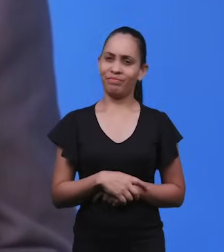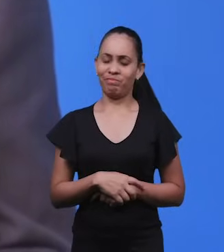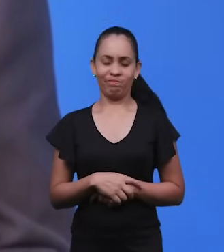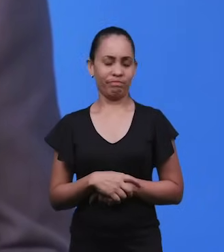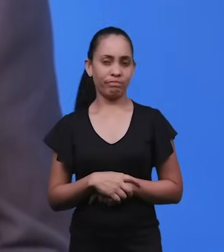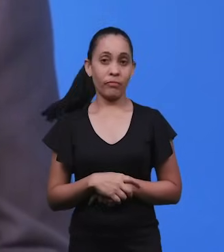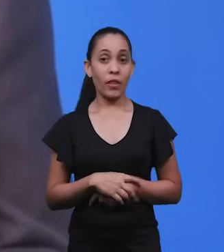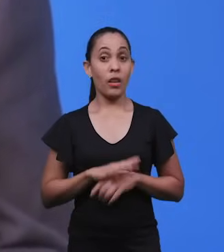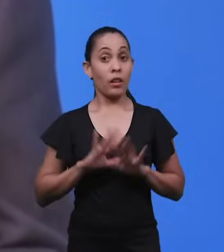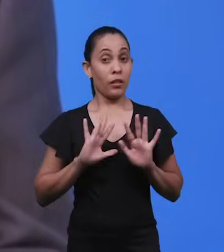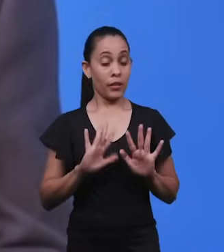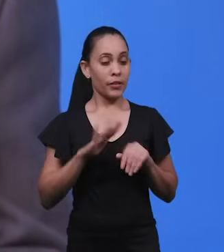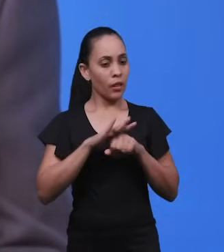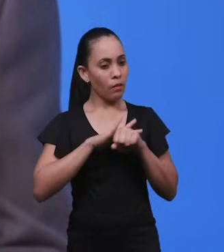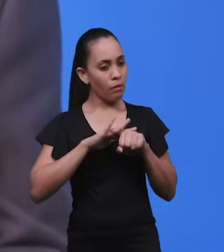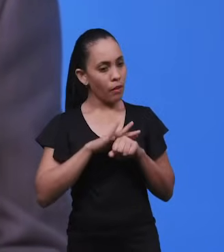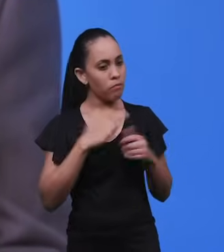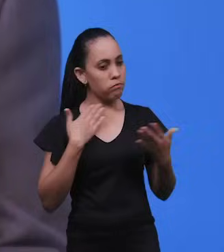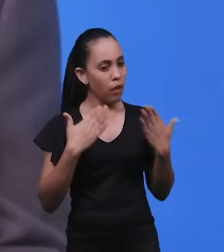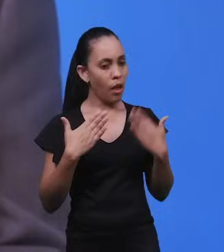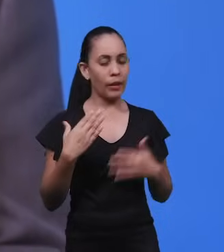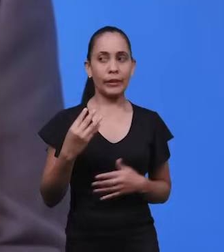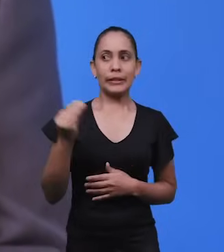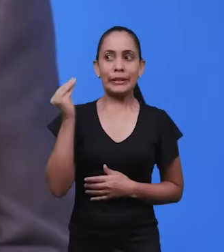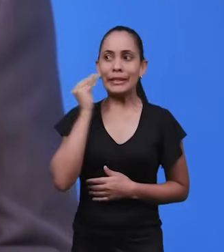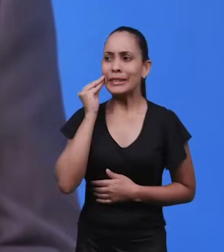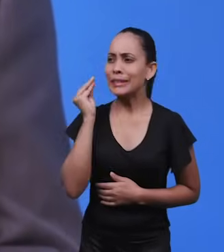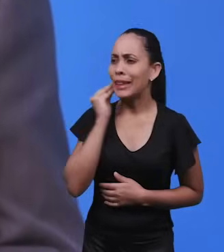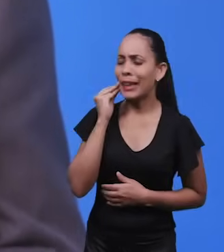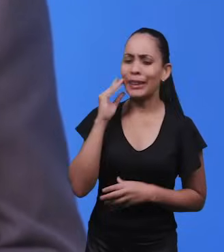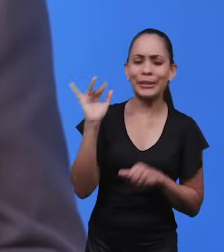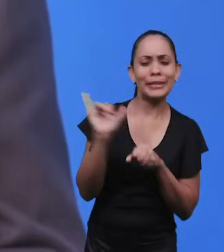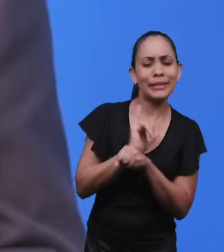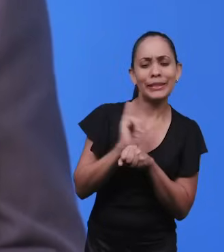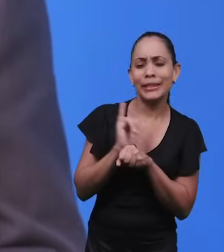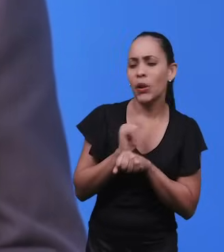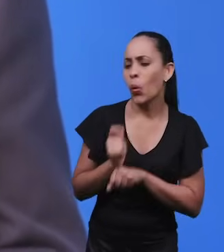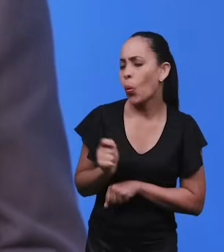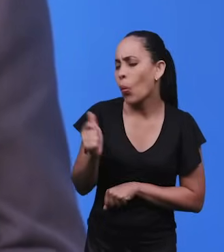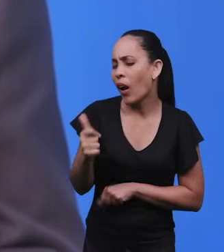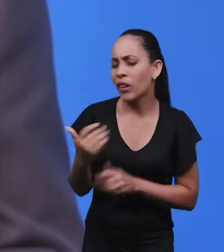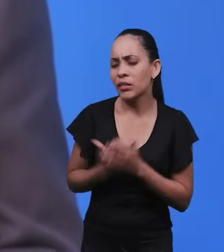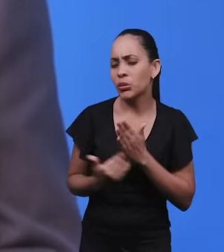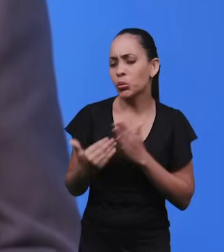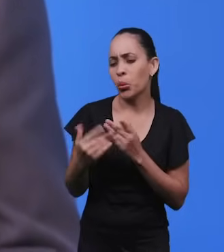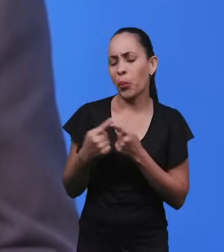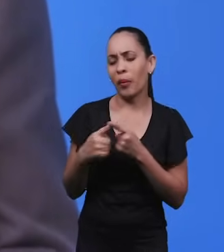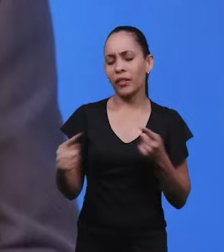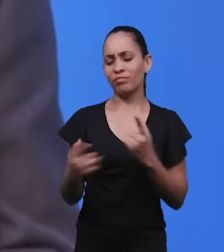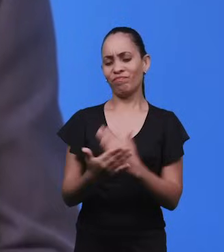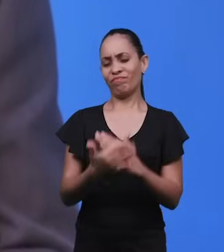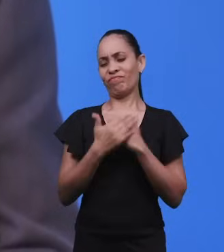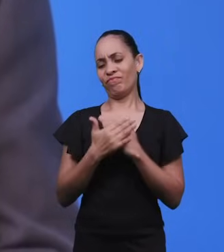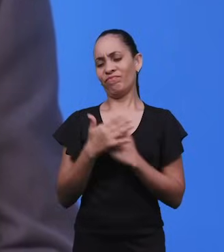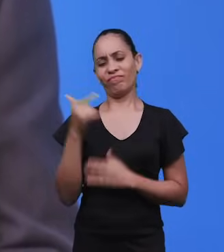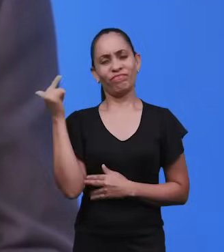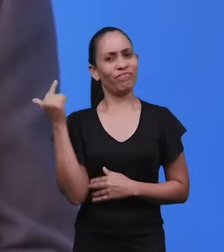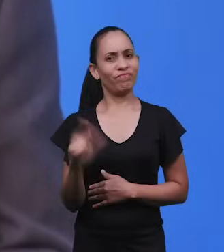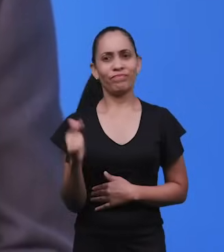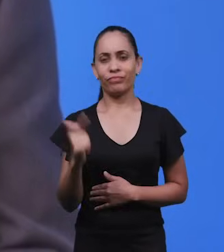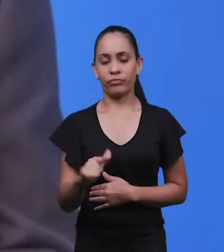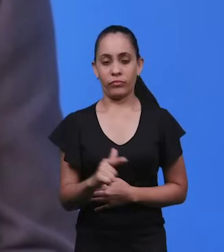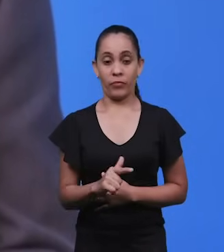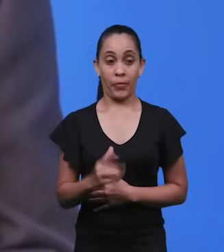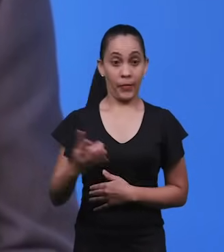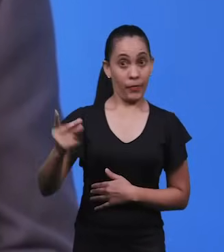tenho vontade de viver. E quando você conversa: não, já tentei de tudo ou quase tudo e não vi solução. Eu